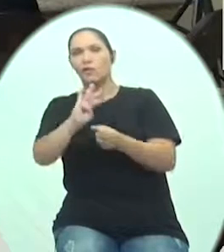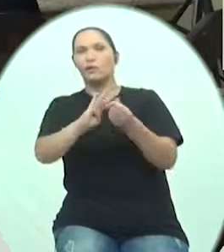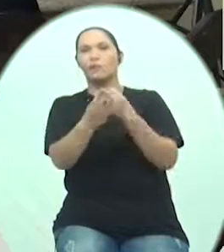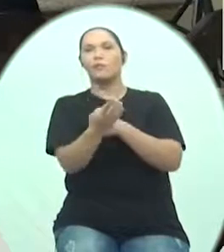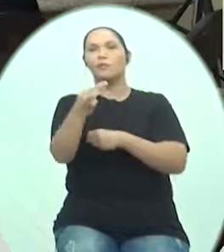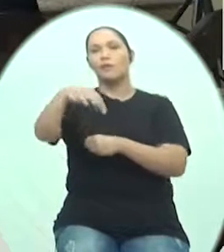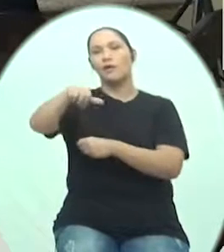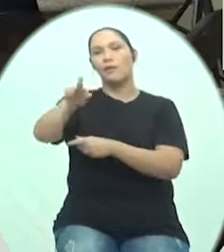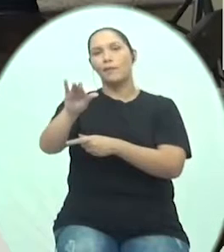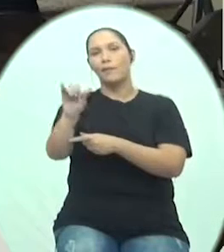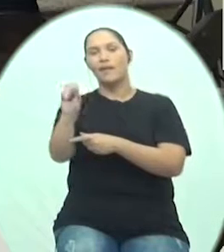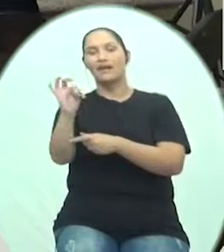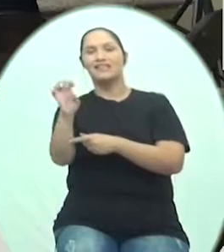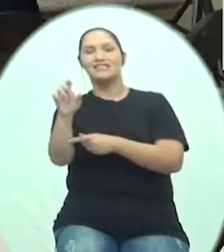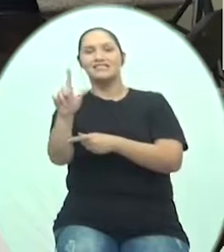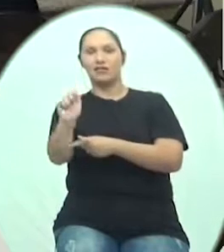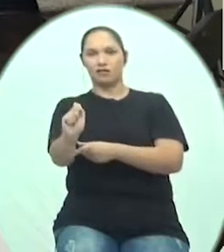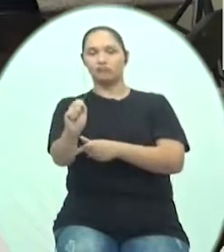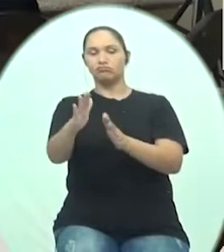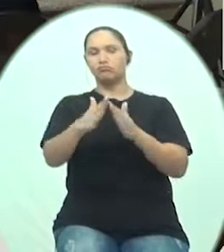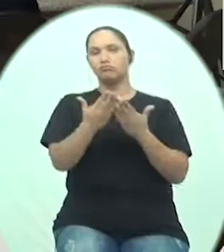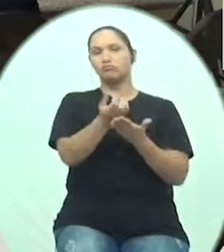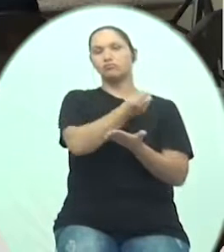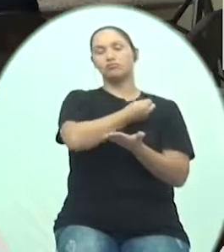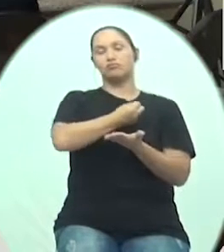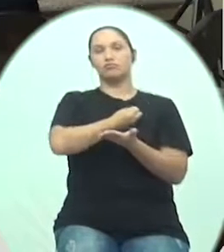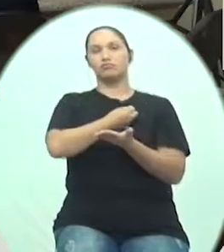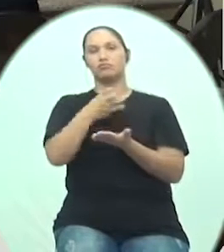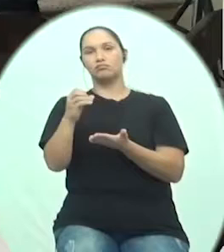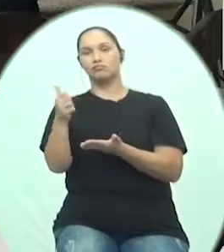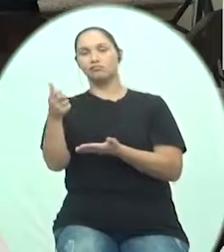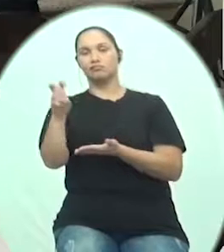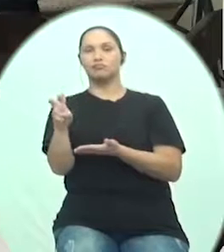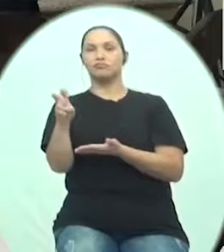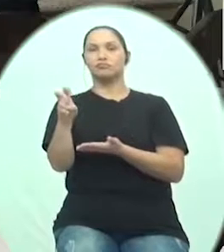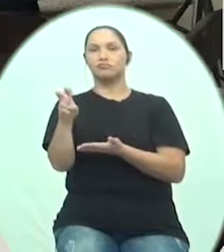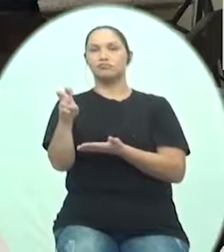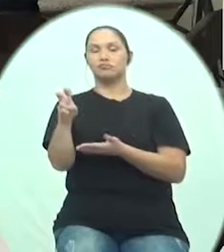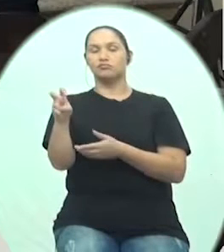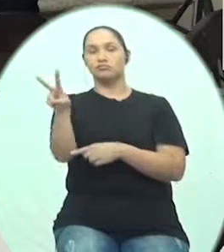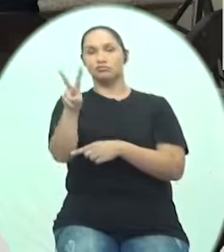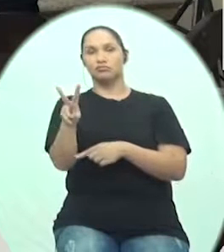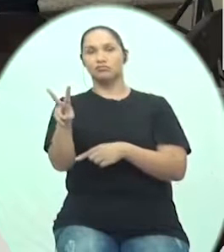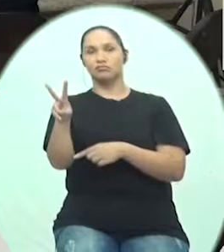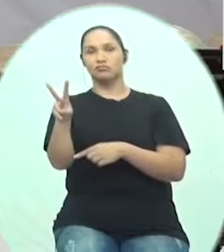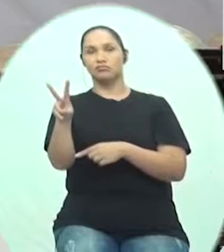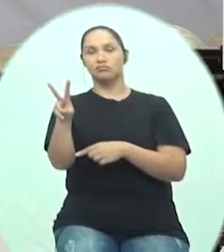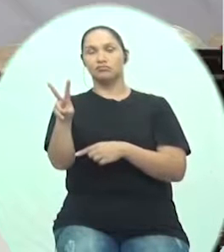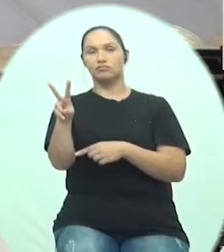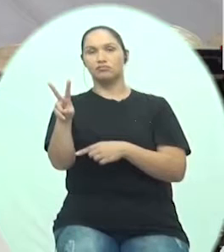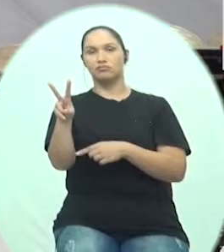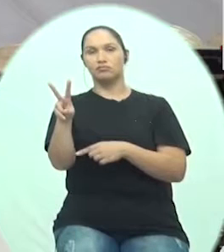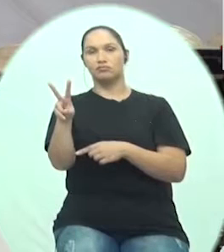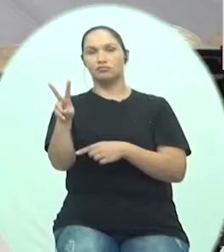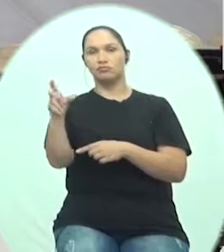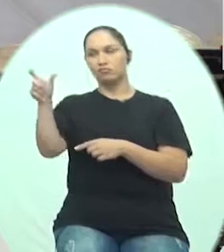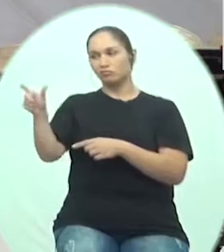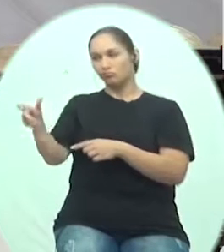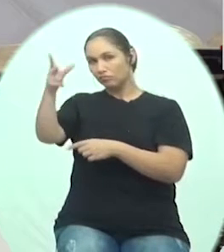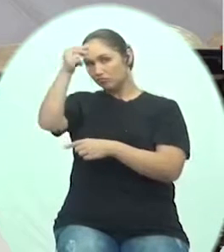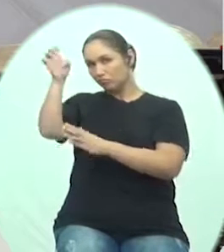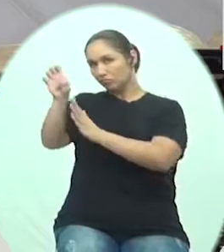Jardim Maristela requerimento número 015/2020 assunto envio o expediente ao Prefeito